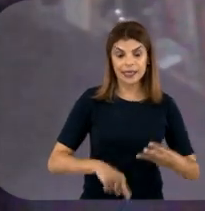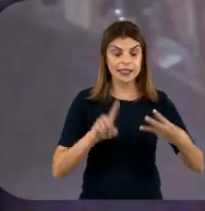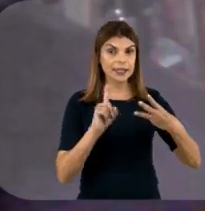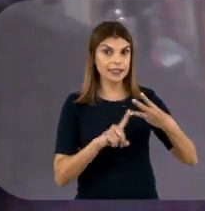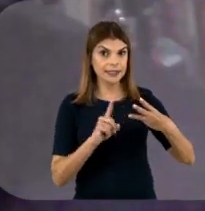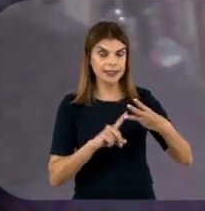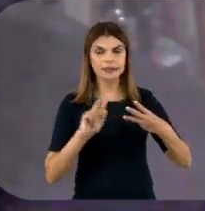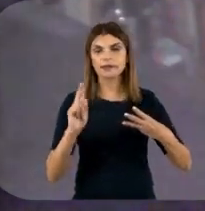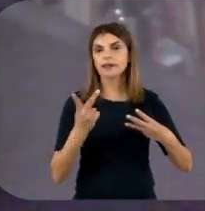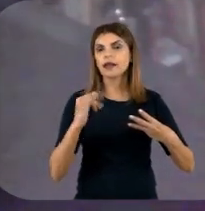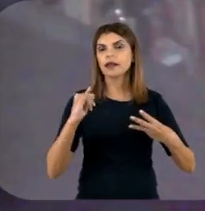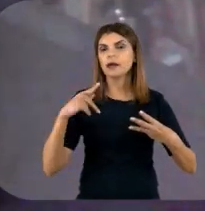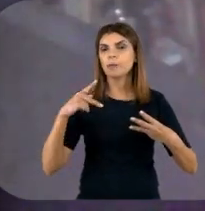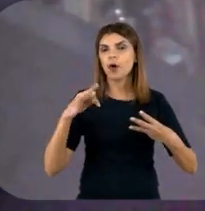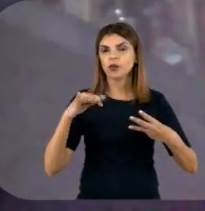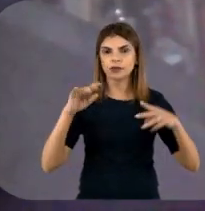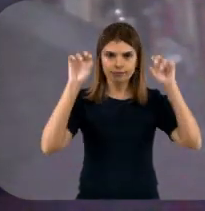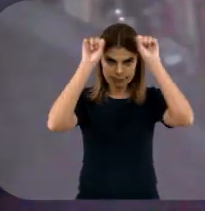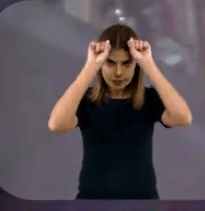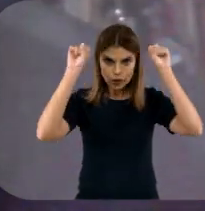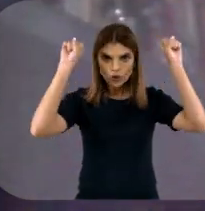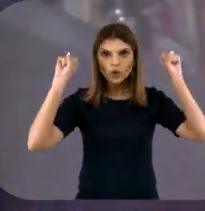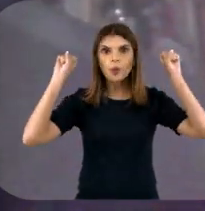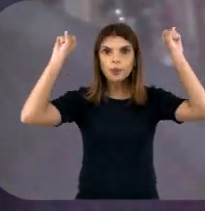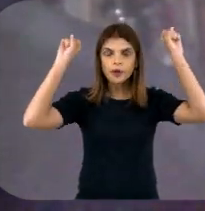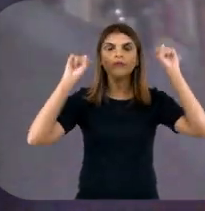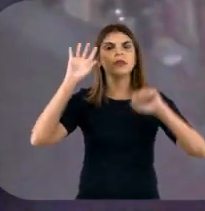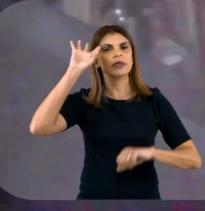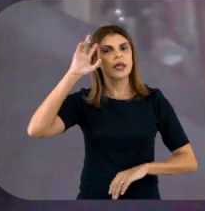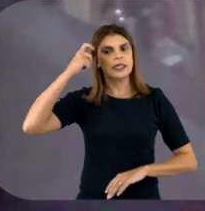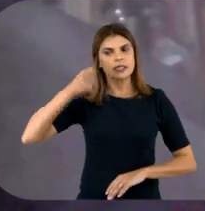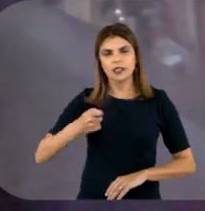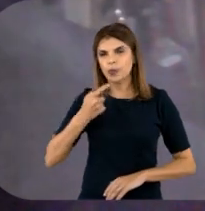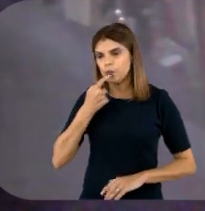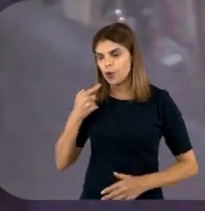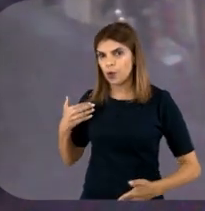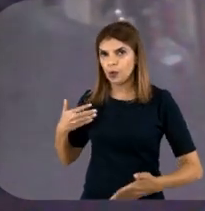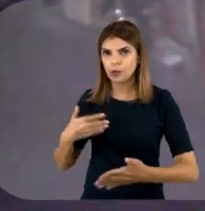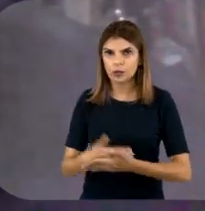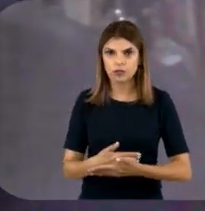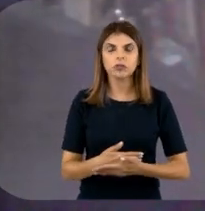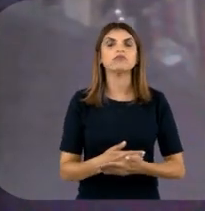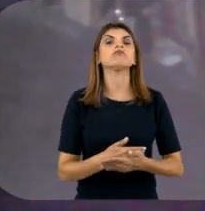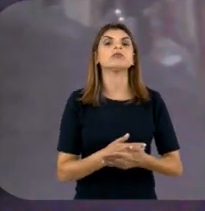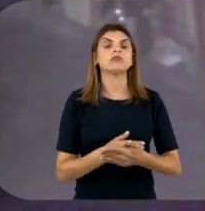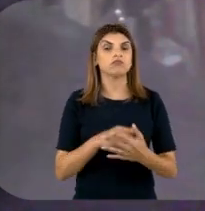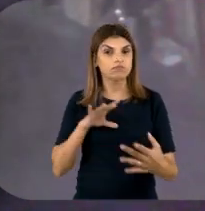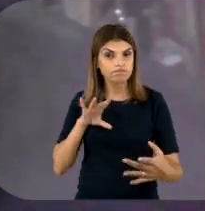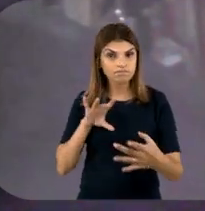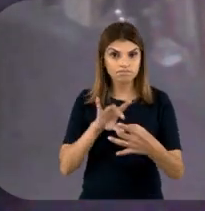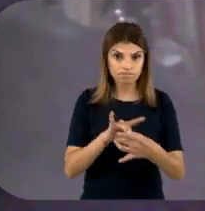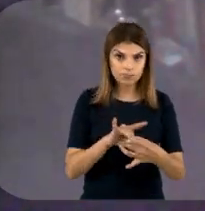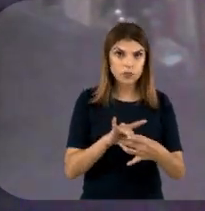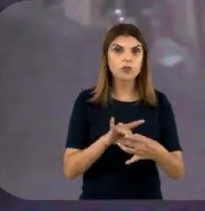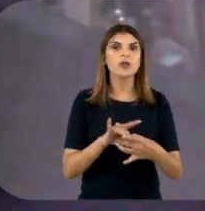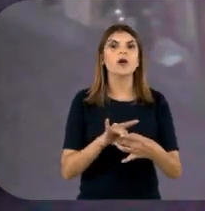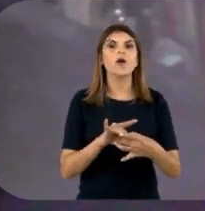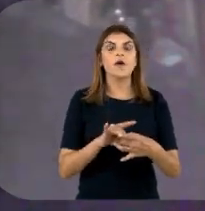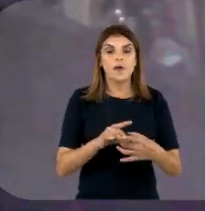terceira hipótese também que o Supremo Tribunal Federal decidiu faz muito pouco tempo. De acordo com o Supremo Tribunal